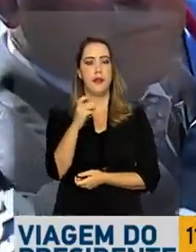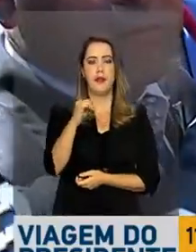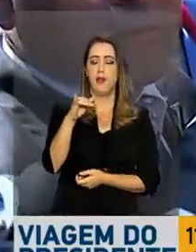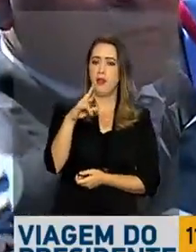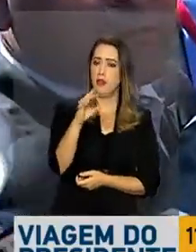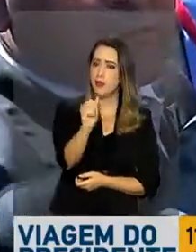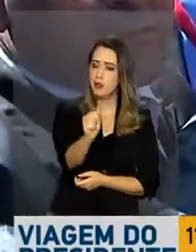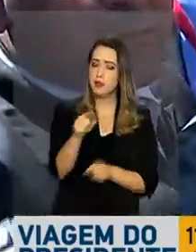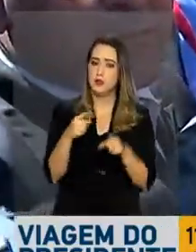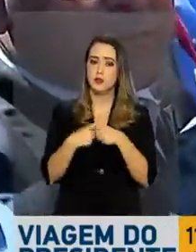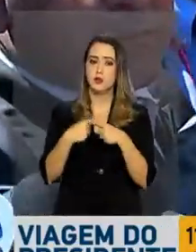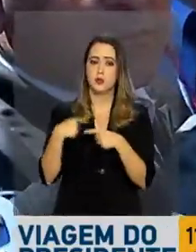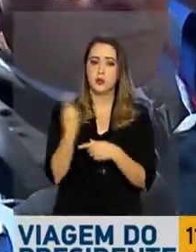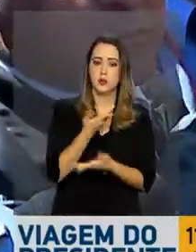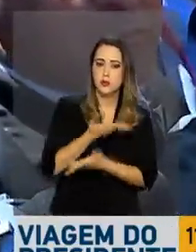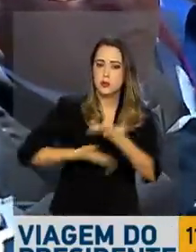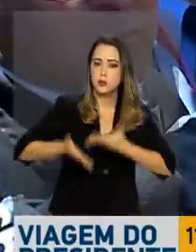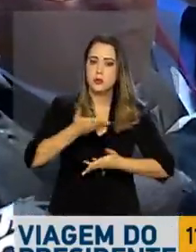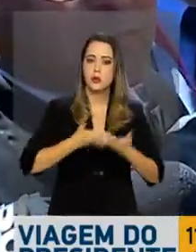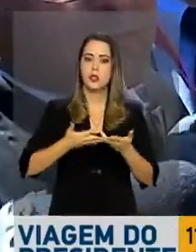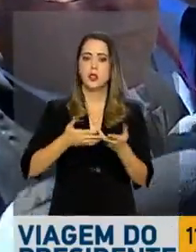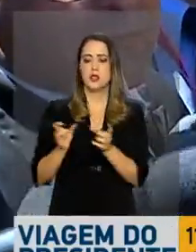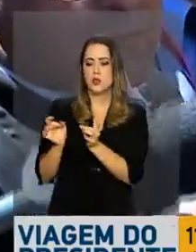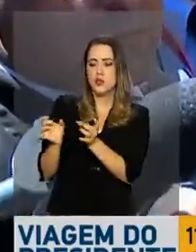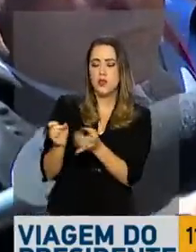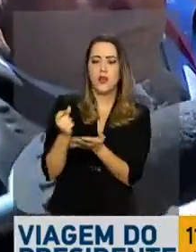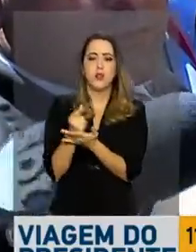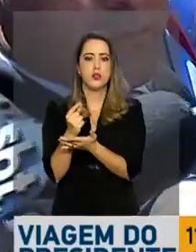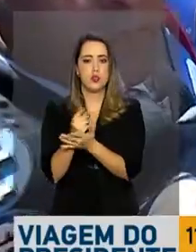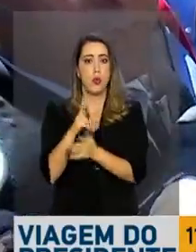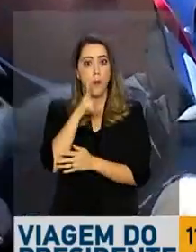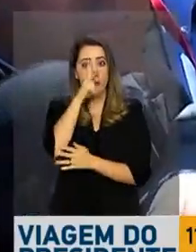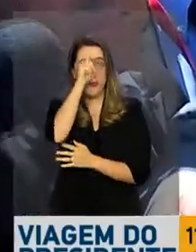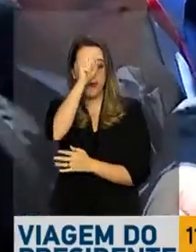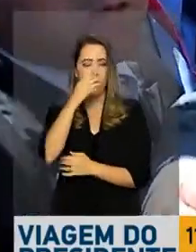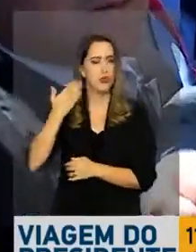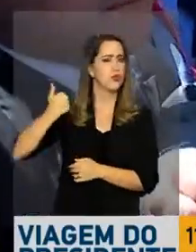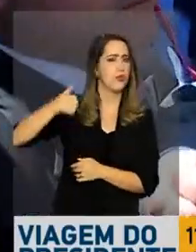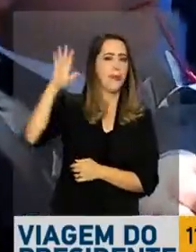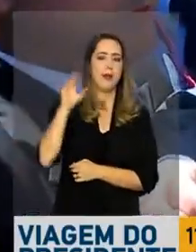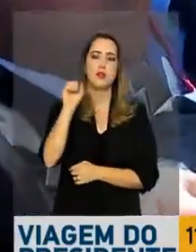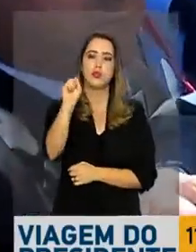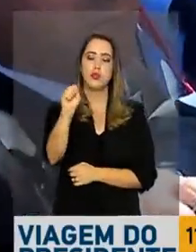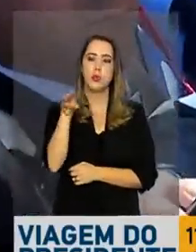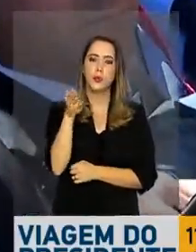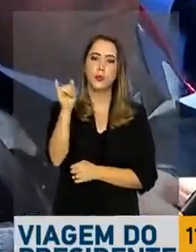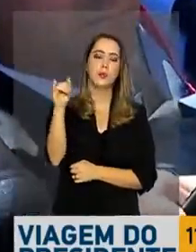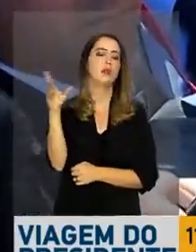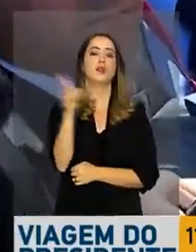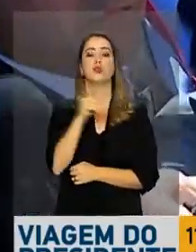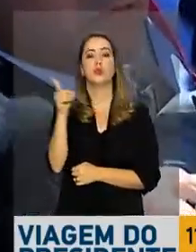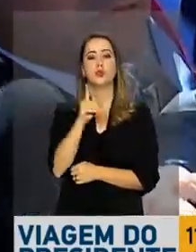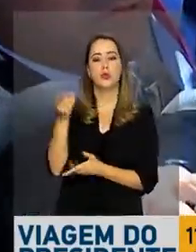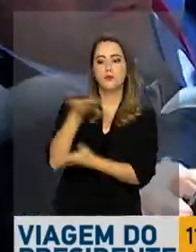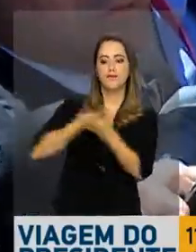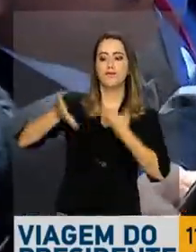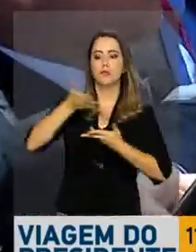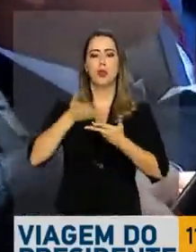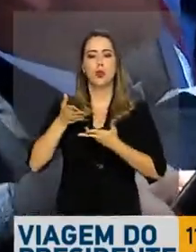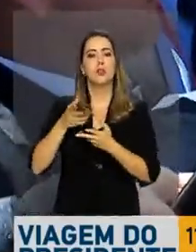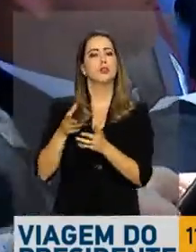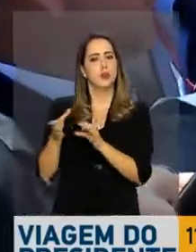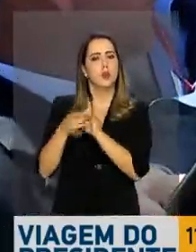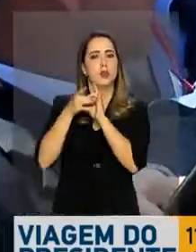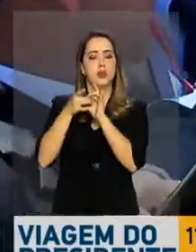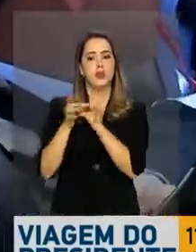que nós temos uma relação comercial fortíssima, são mais de 8 bilhões de dólares a nossa relação comercial, que aumentou, aliás,